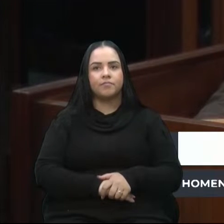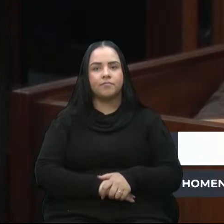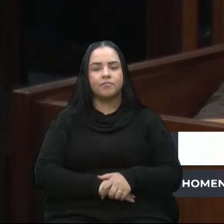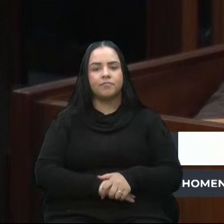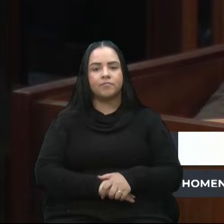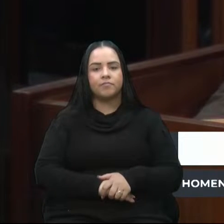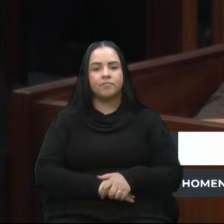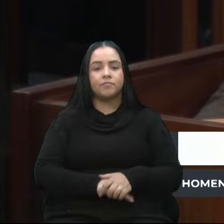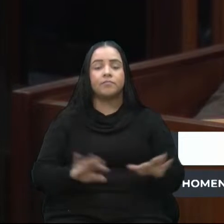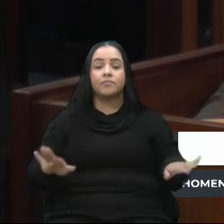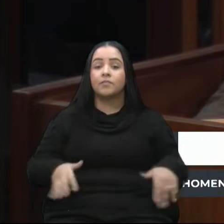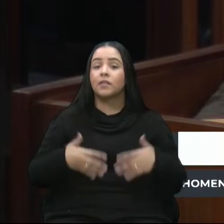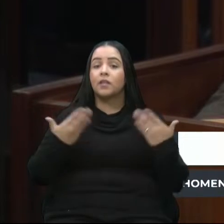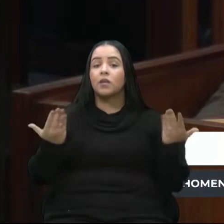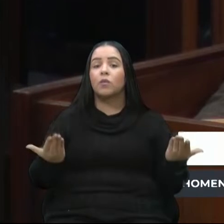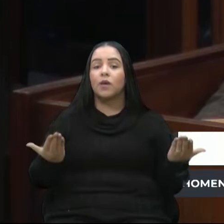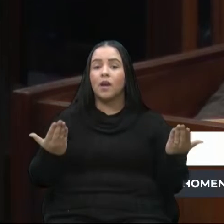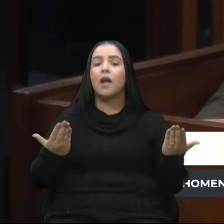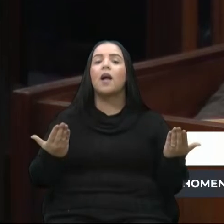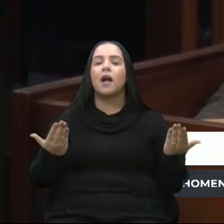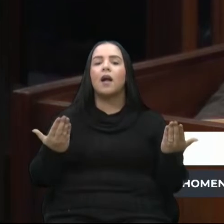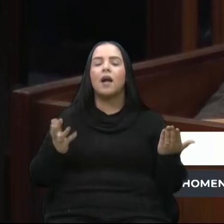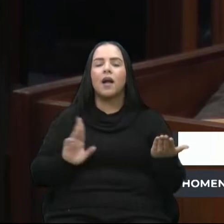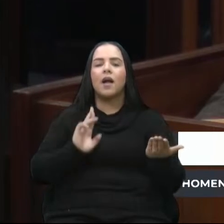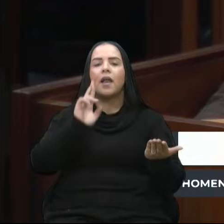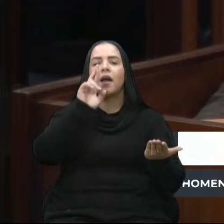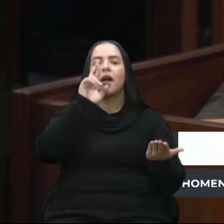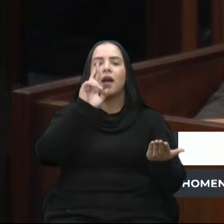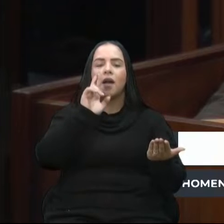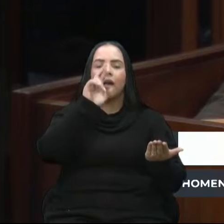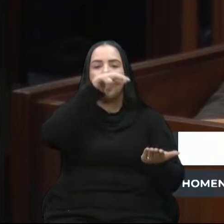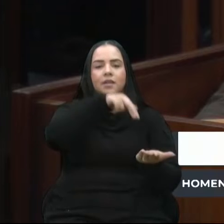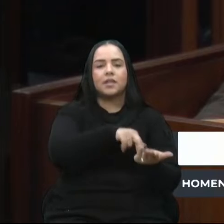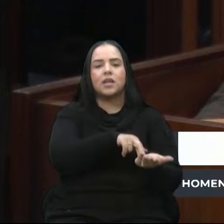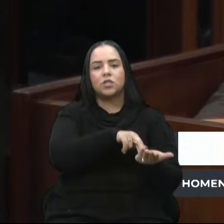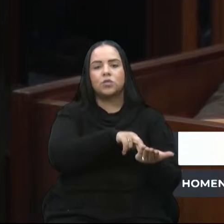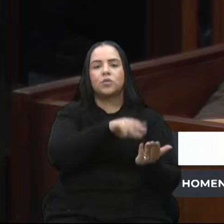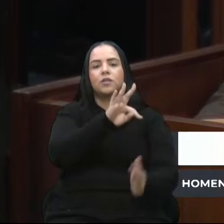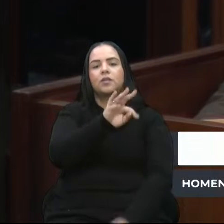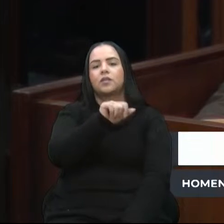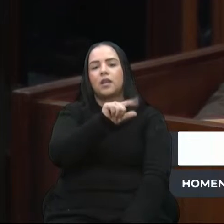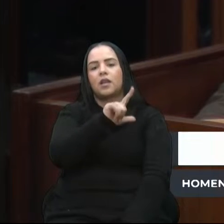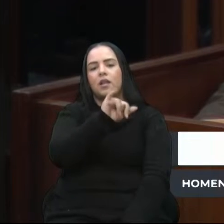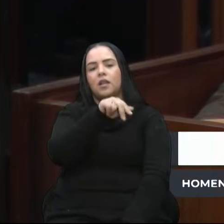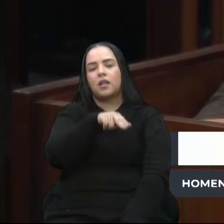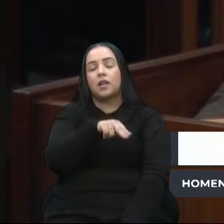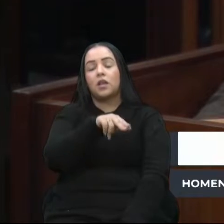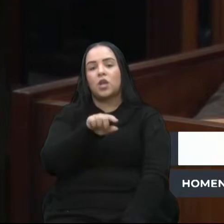a realidade do italiano e das outras línguas minoritárias é uma